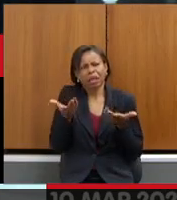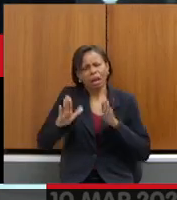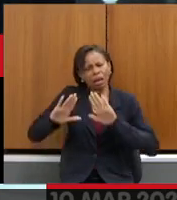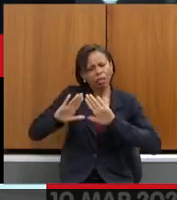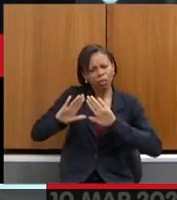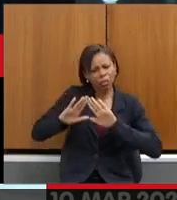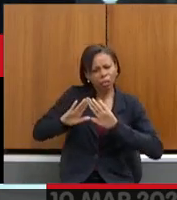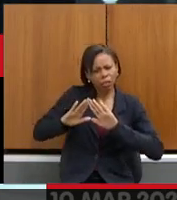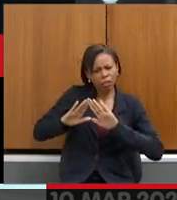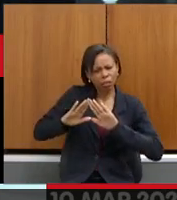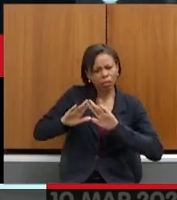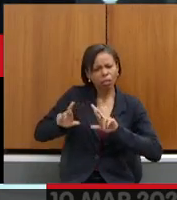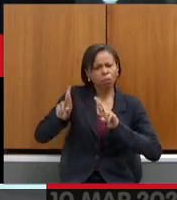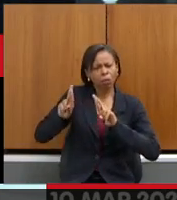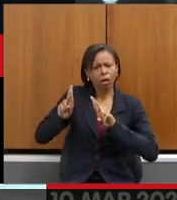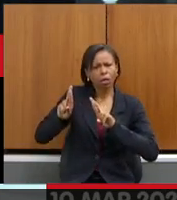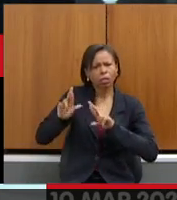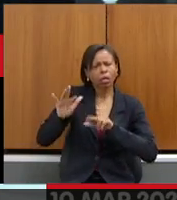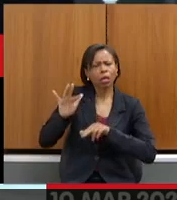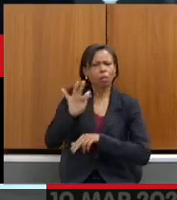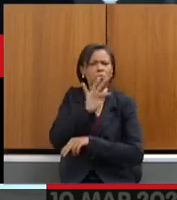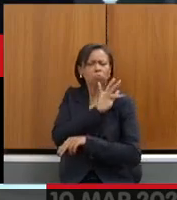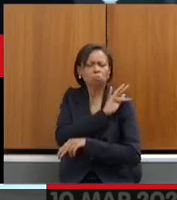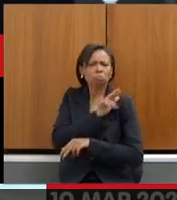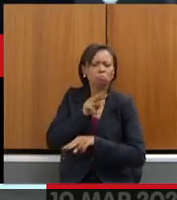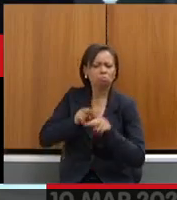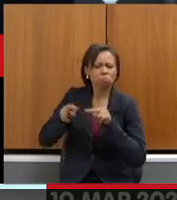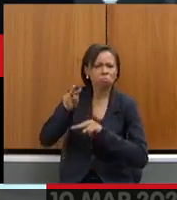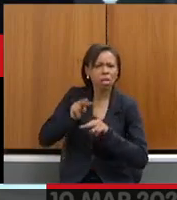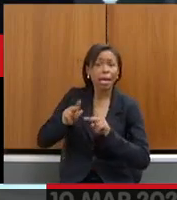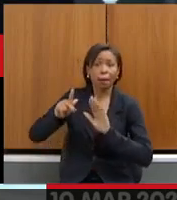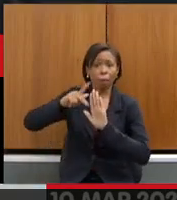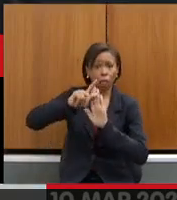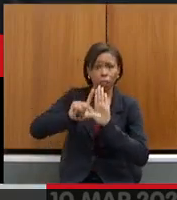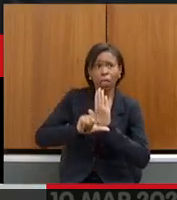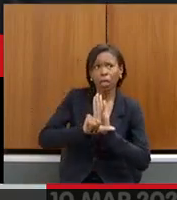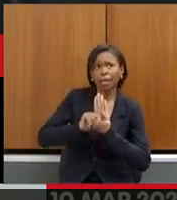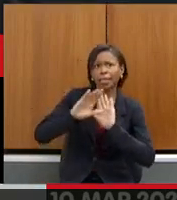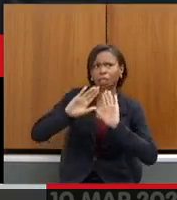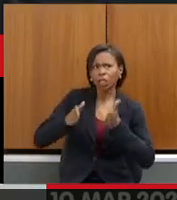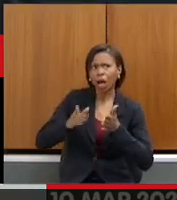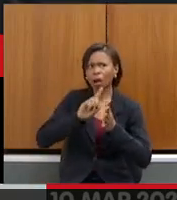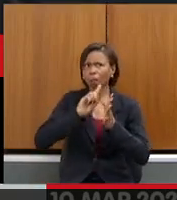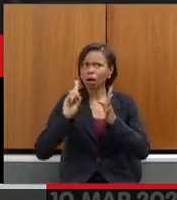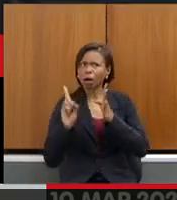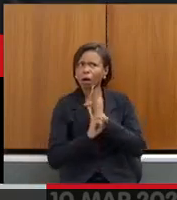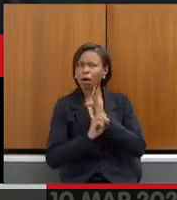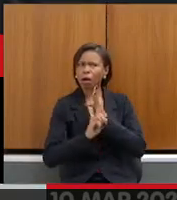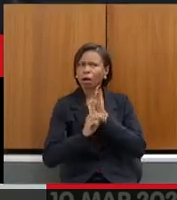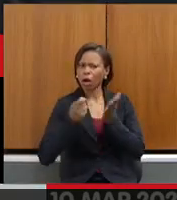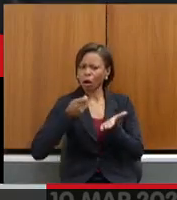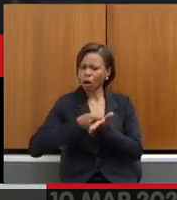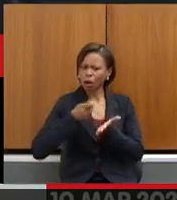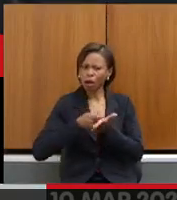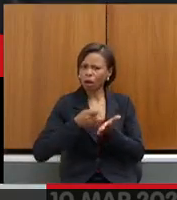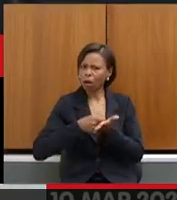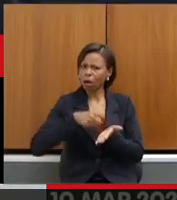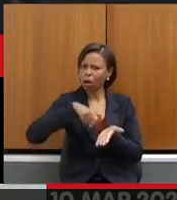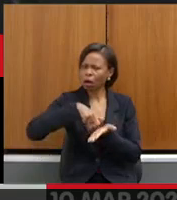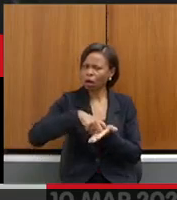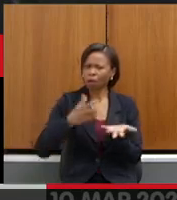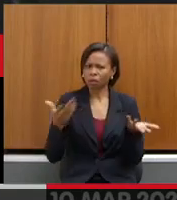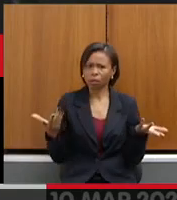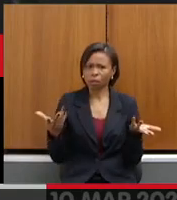fiscaliza existem inclusive projeto de lei para penalizar quem Fura Fila e a gente não tem acesso ao nome das